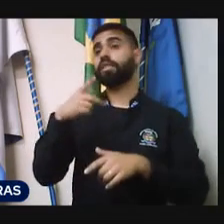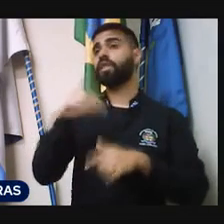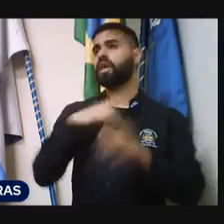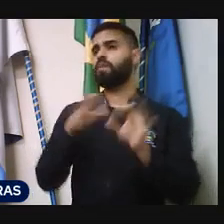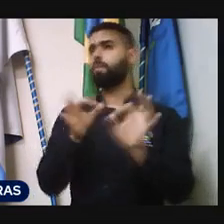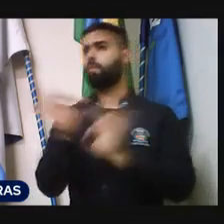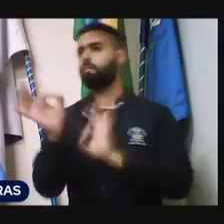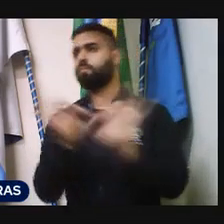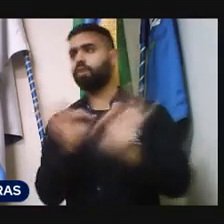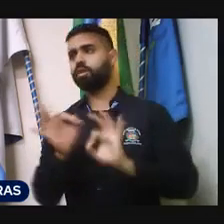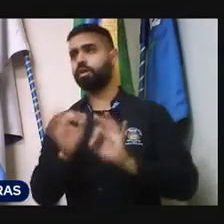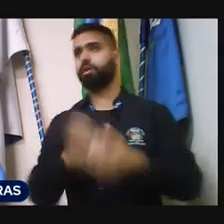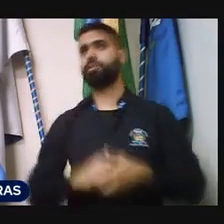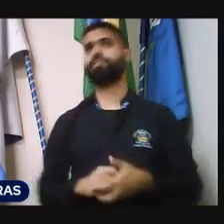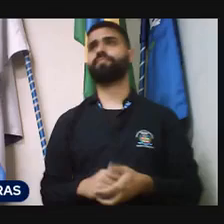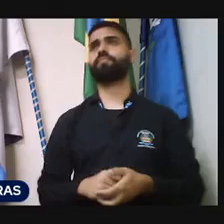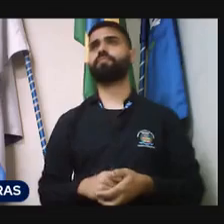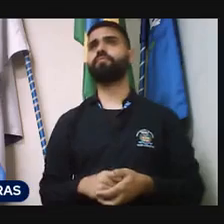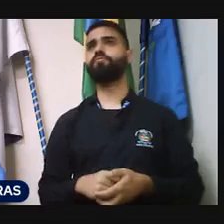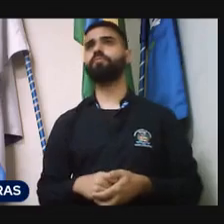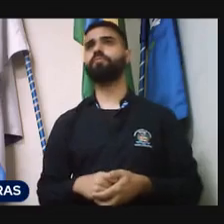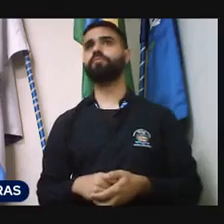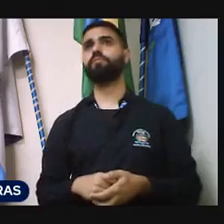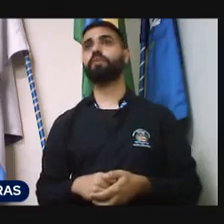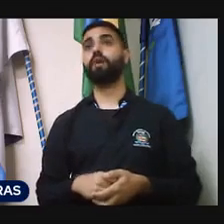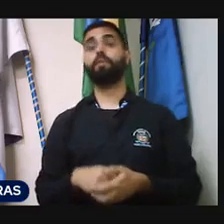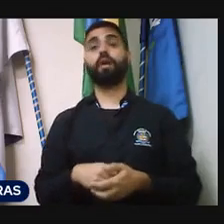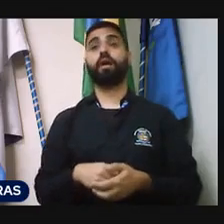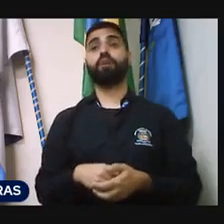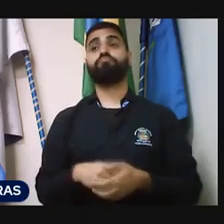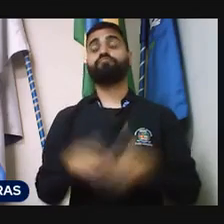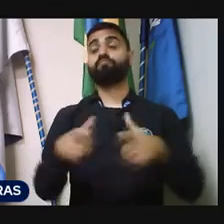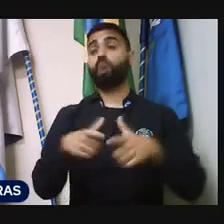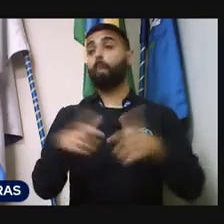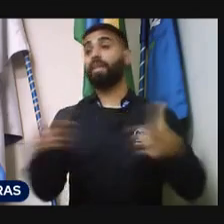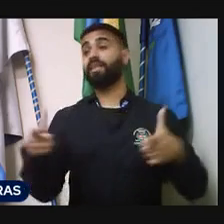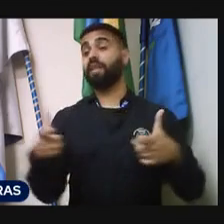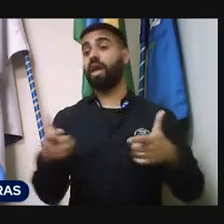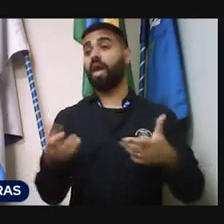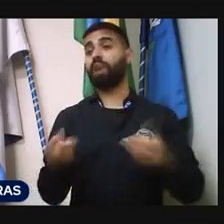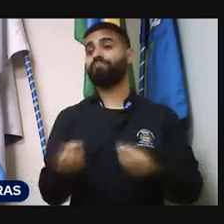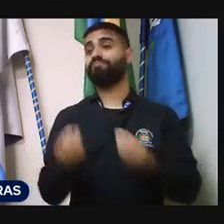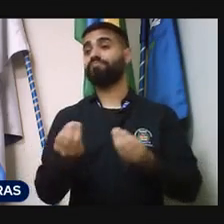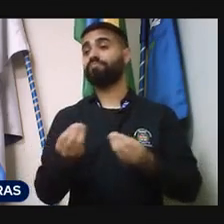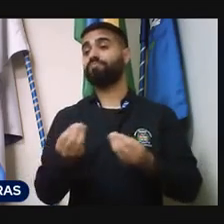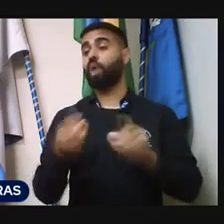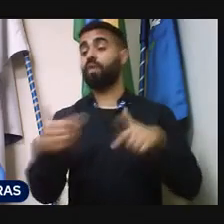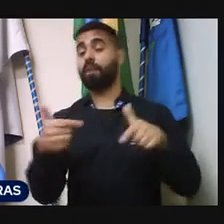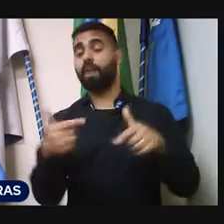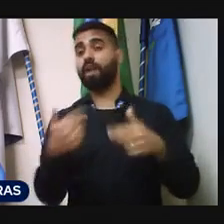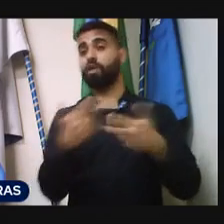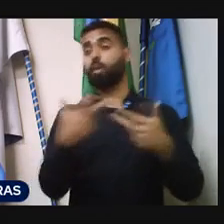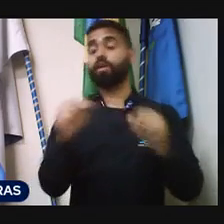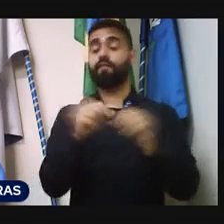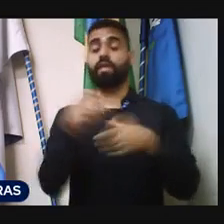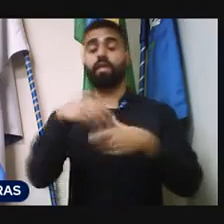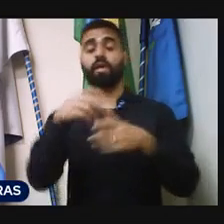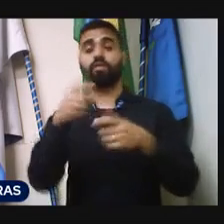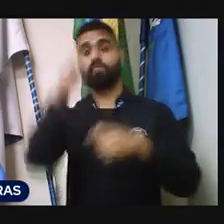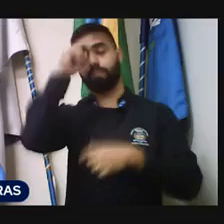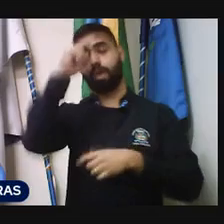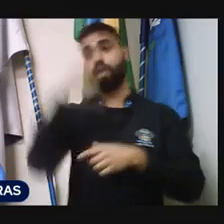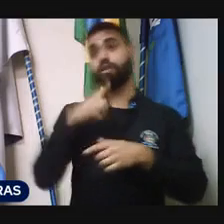né lá eu criar o serviço é prestado Pelo hospital né esse é o nosso